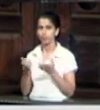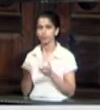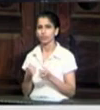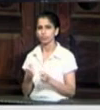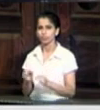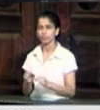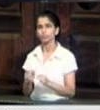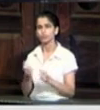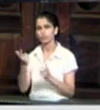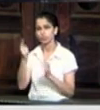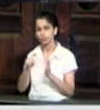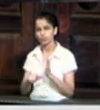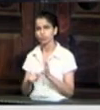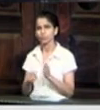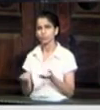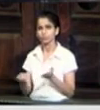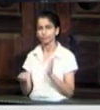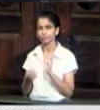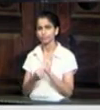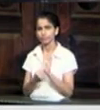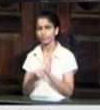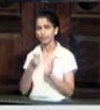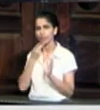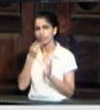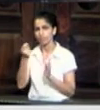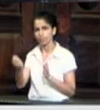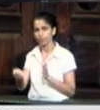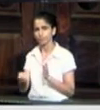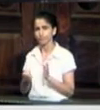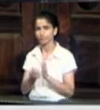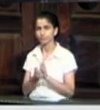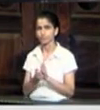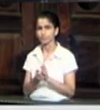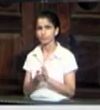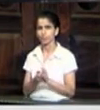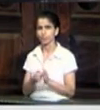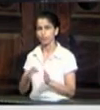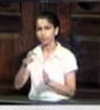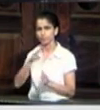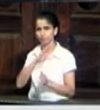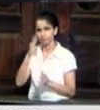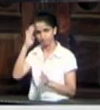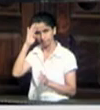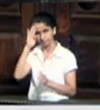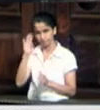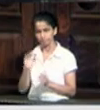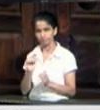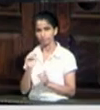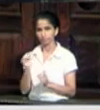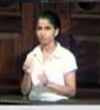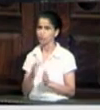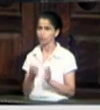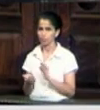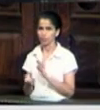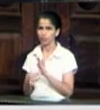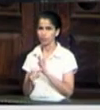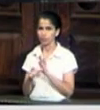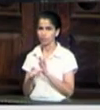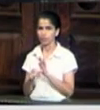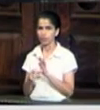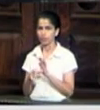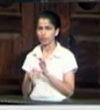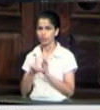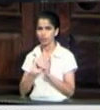ideia, trazendo aqui uma fala do comandante-geral que se retirou na data de